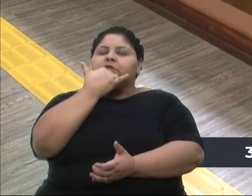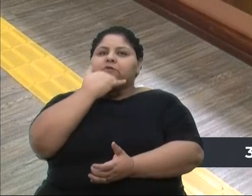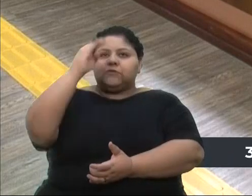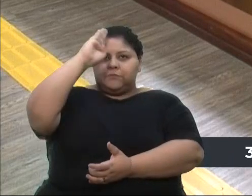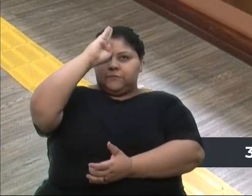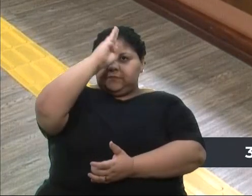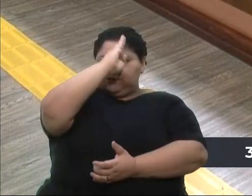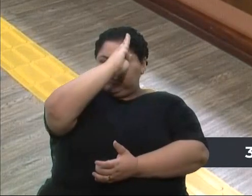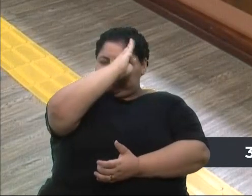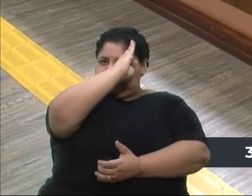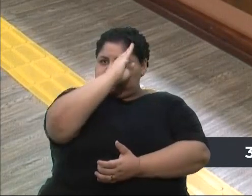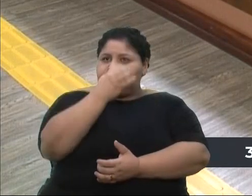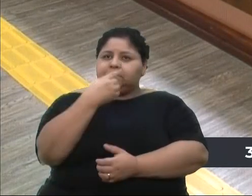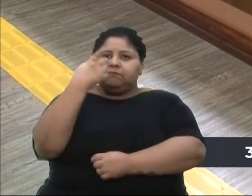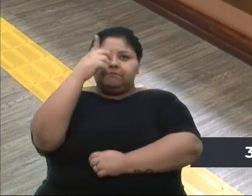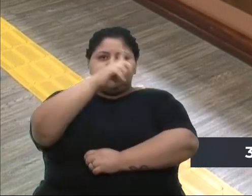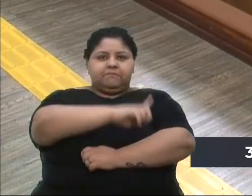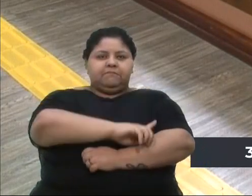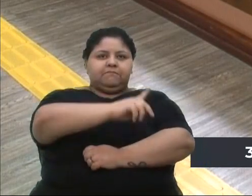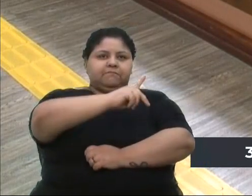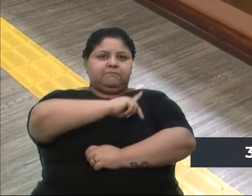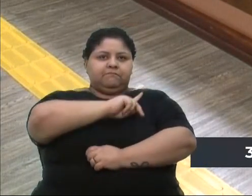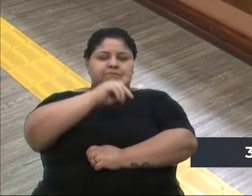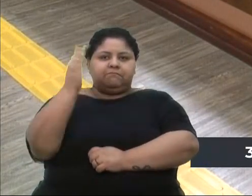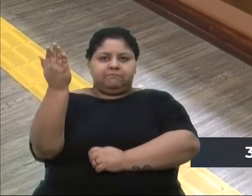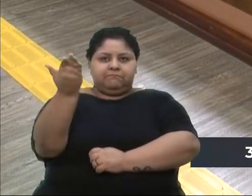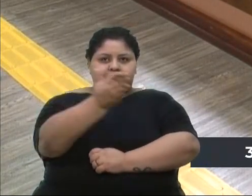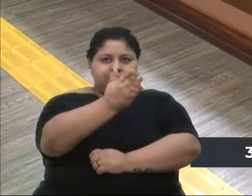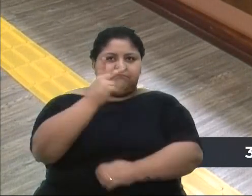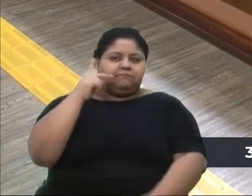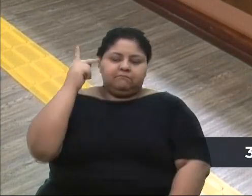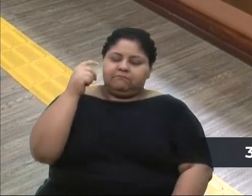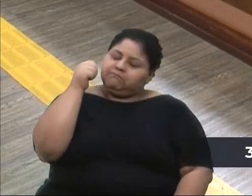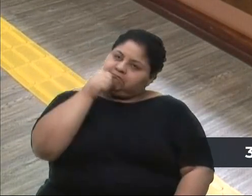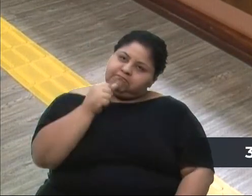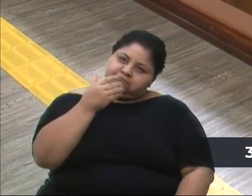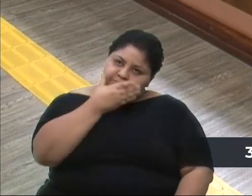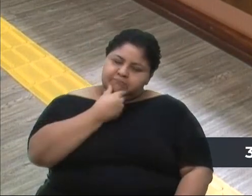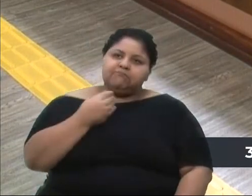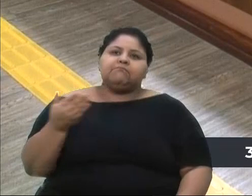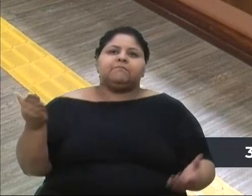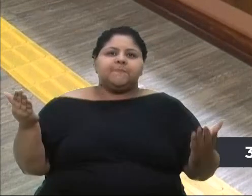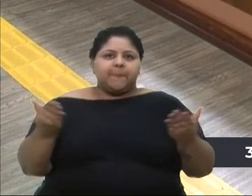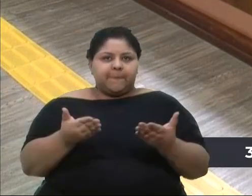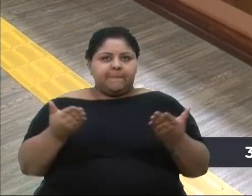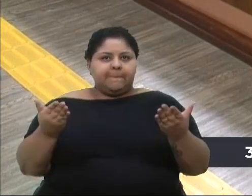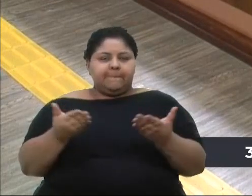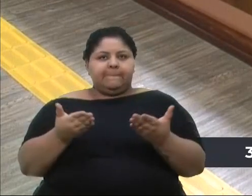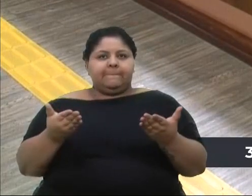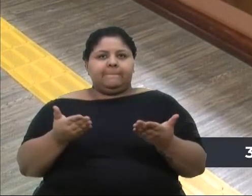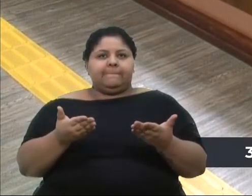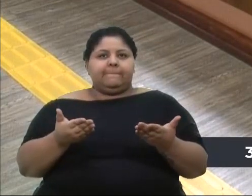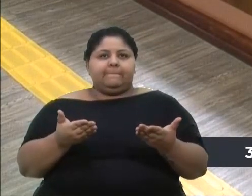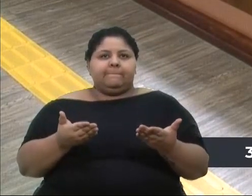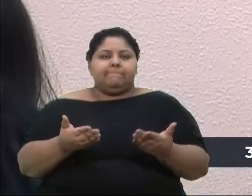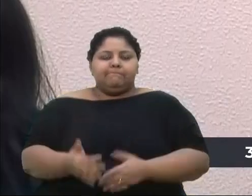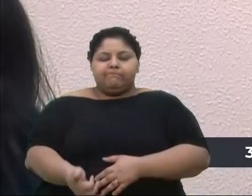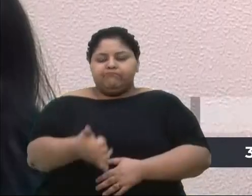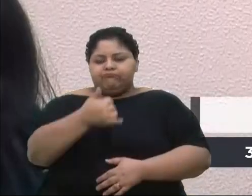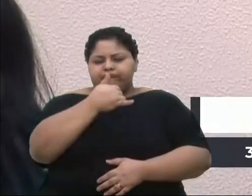Bom dia, senhor presidente, senhoras e senhores vereadores. Hoje faço um voto de pesar